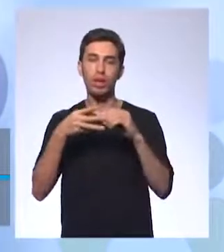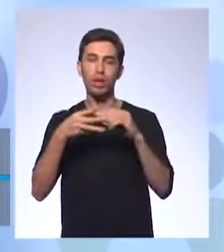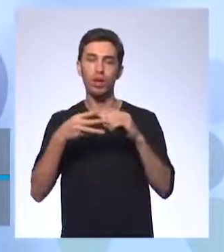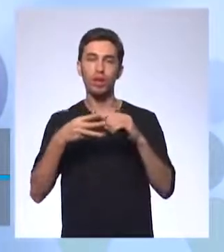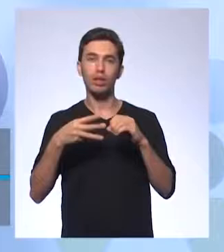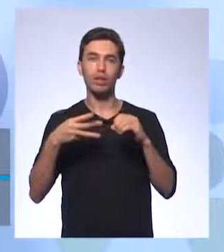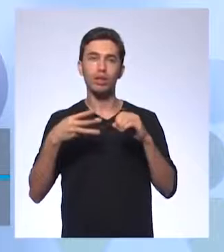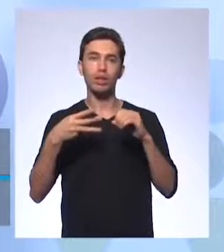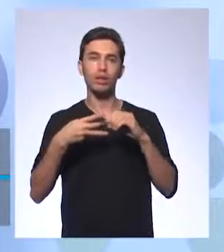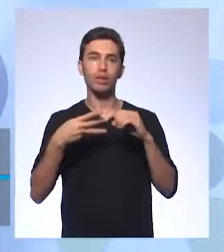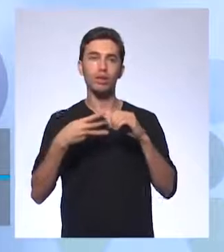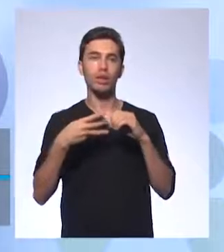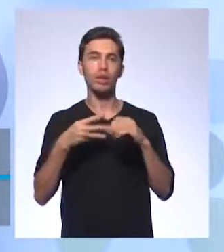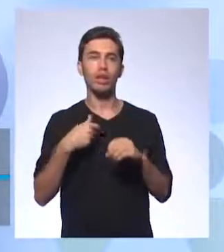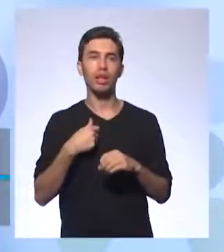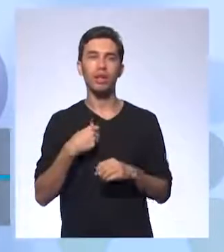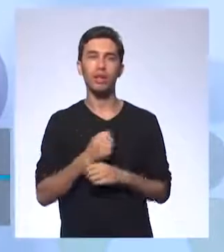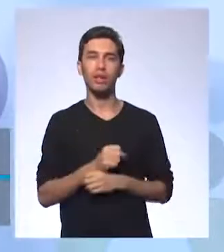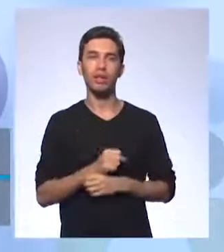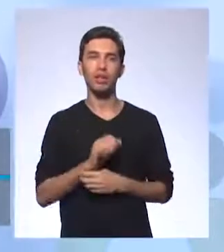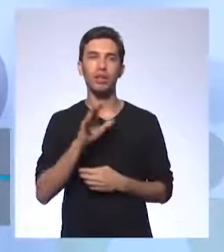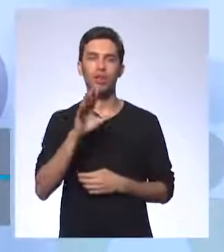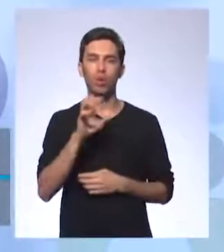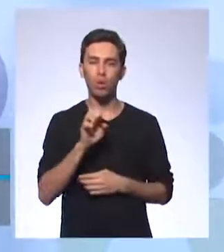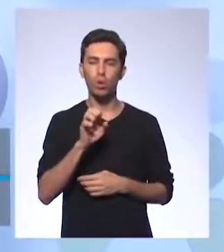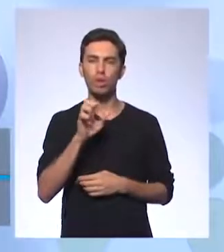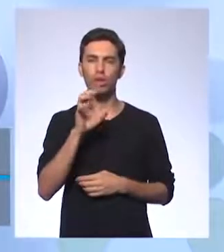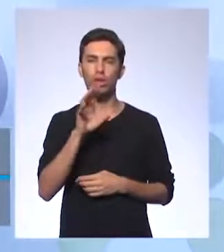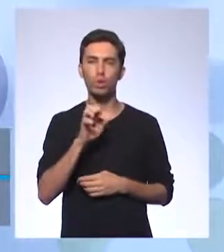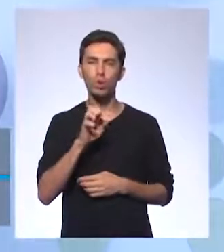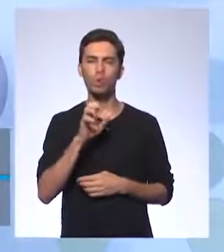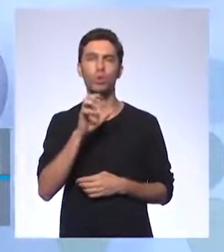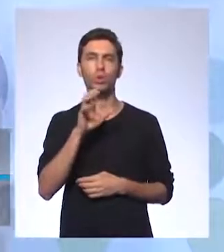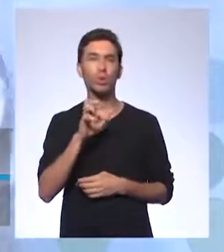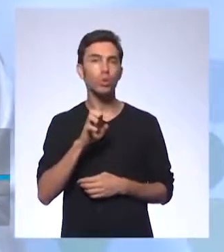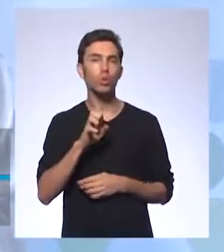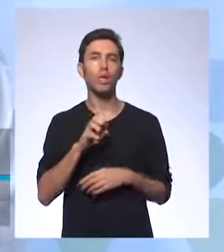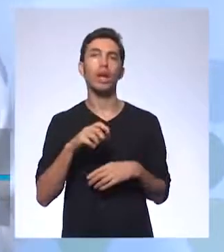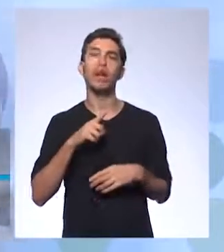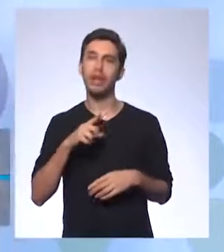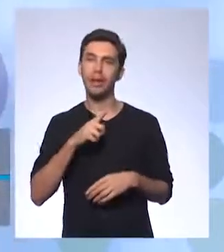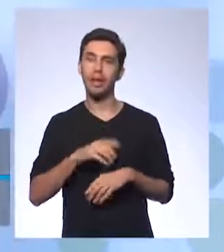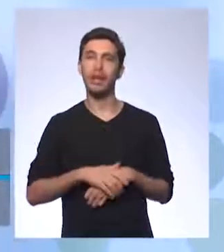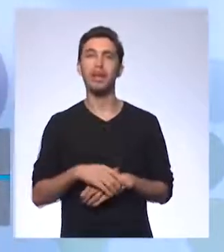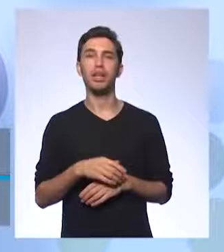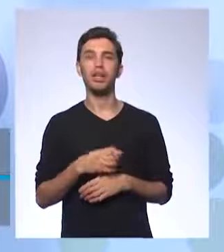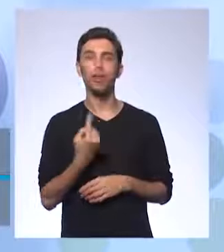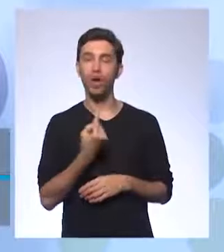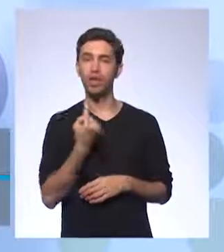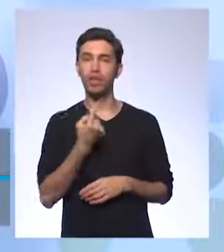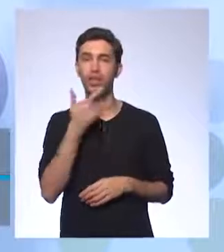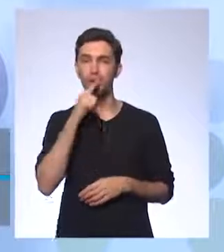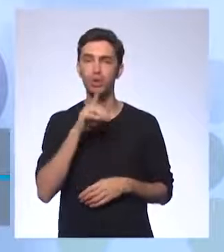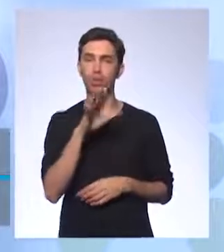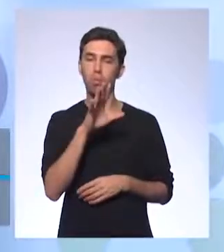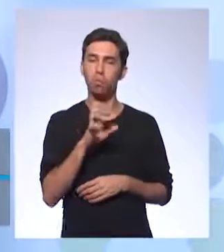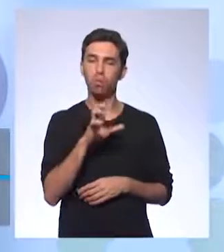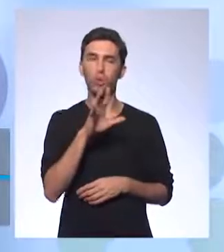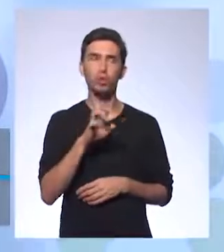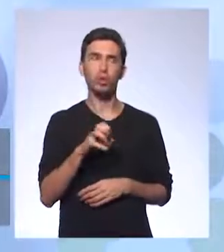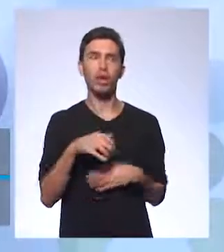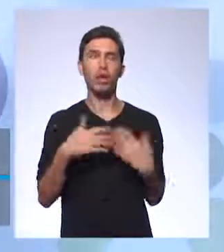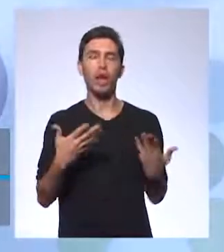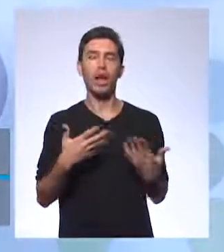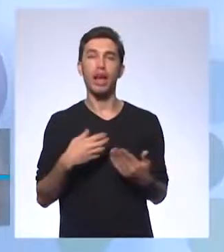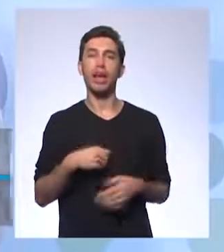de nenhuma comando para ela se contrair, tá? Então ela tem contrações involuntárias. E essa celulinha,